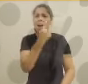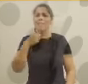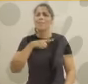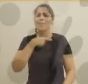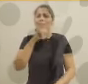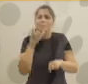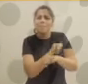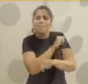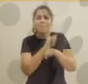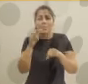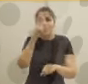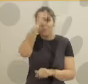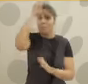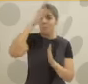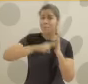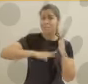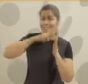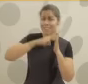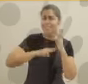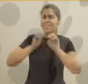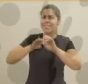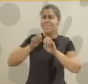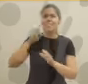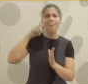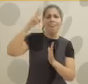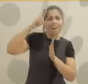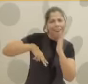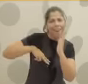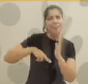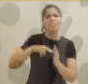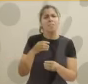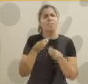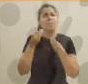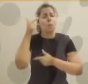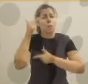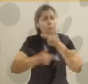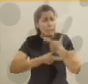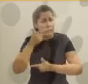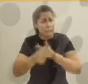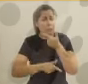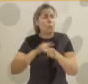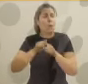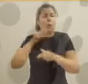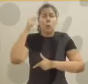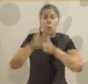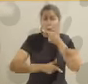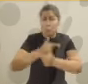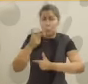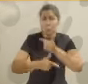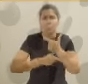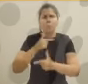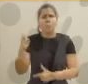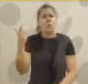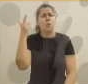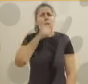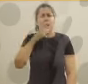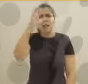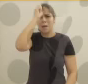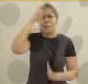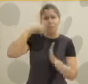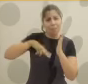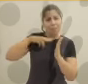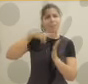que era professora, começar a ensinar para ele aprender a ler. Cada uma, a sua maneira, inventou um